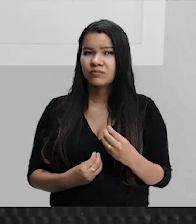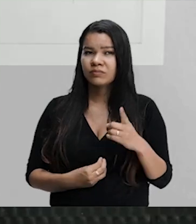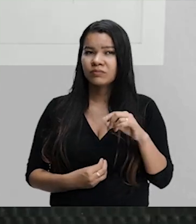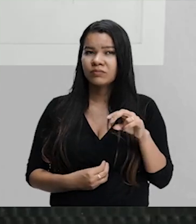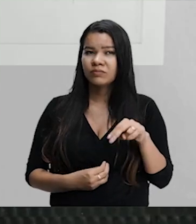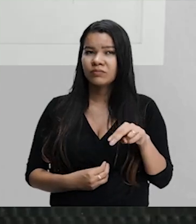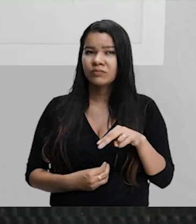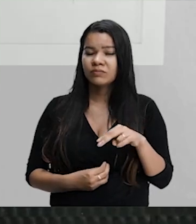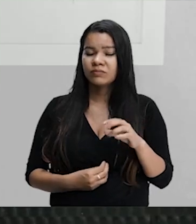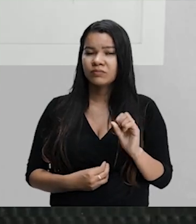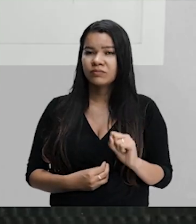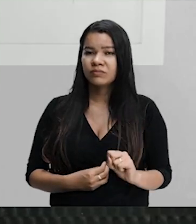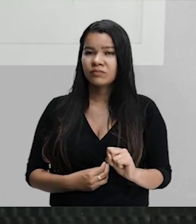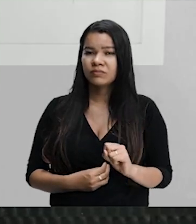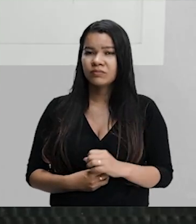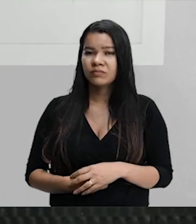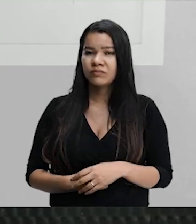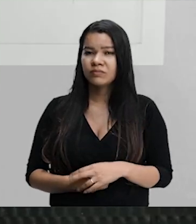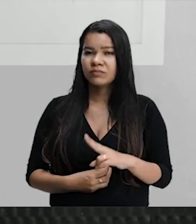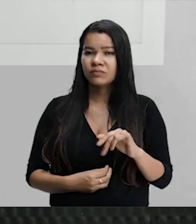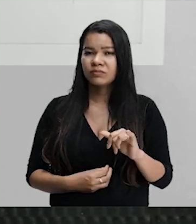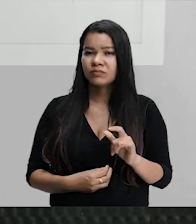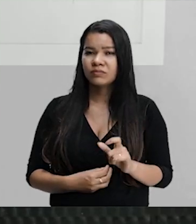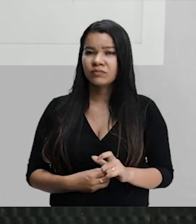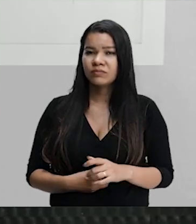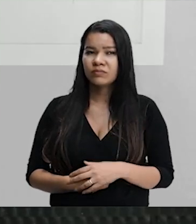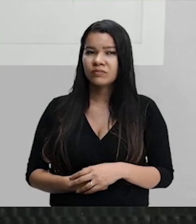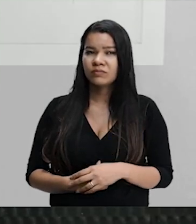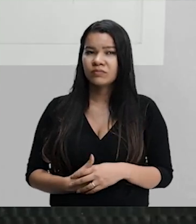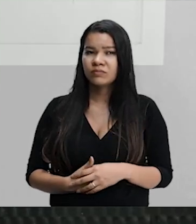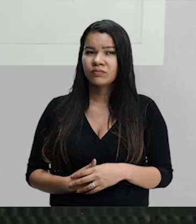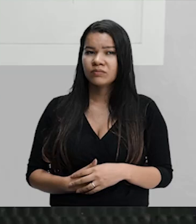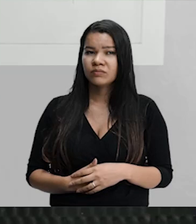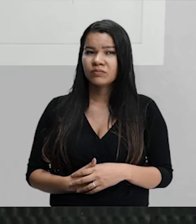ó, N sobre 8, no caso vai ser